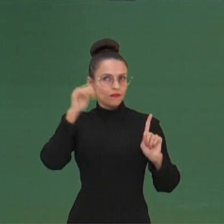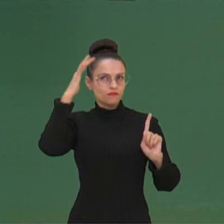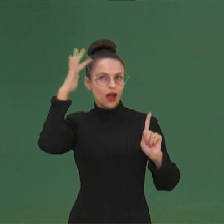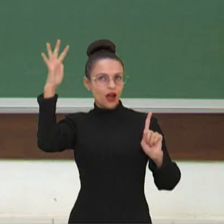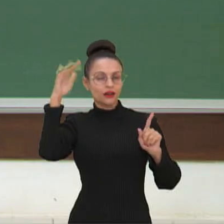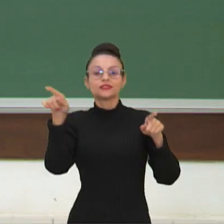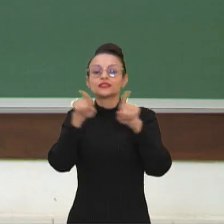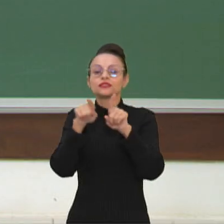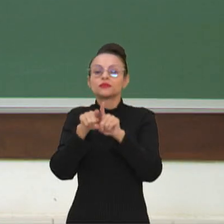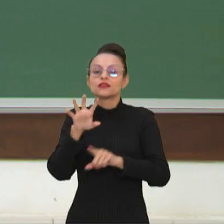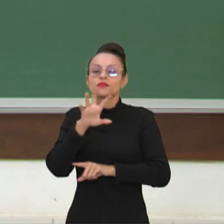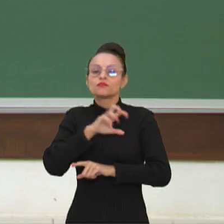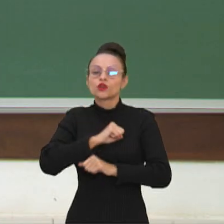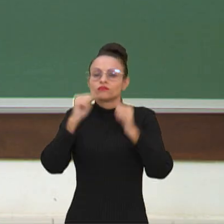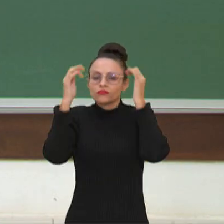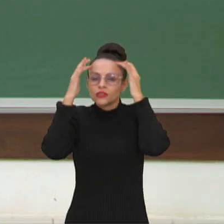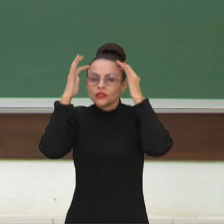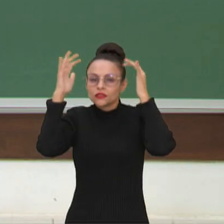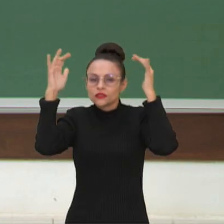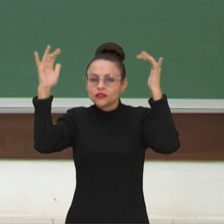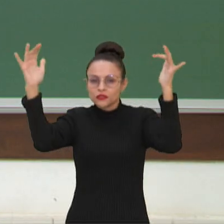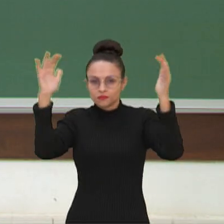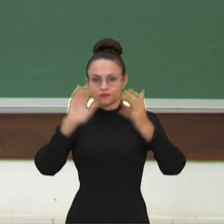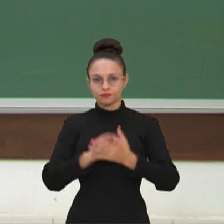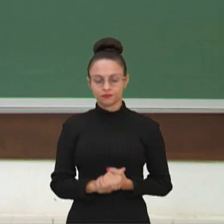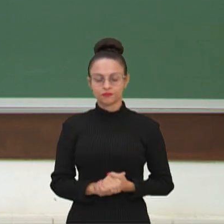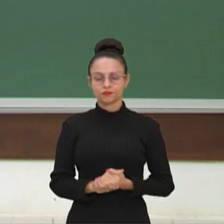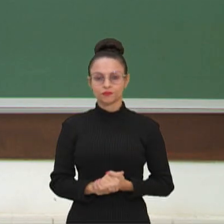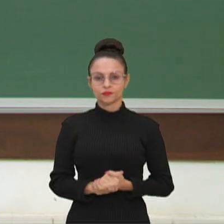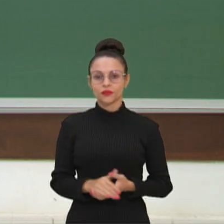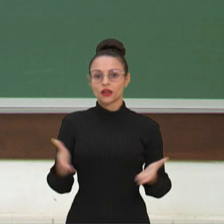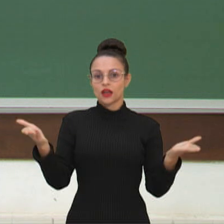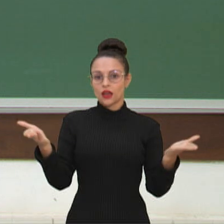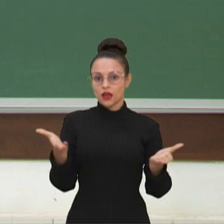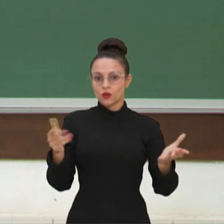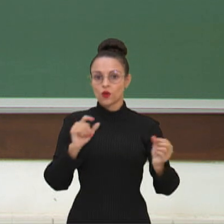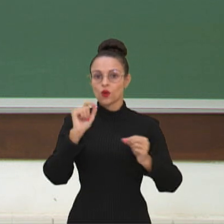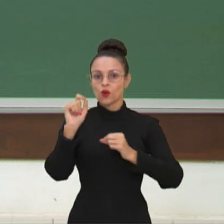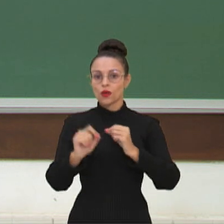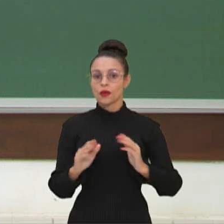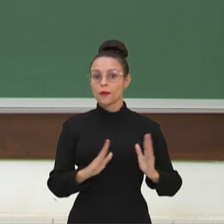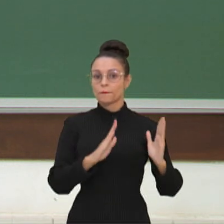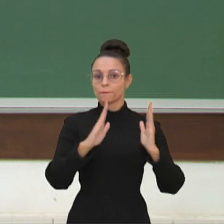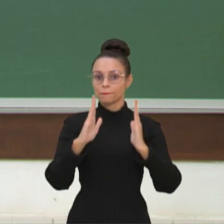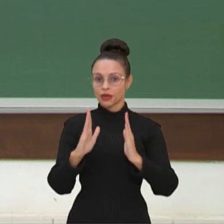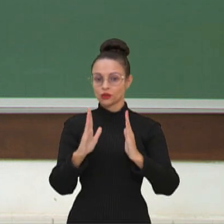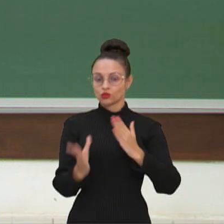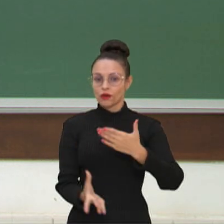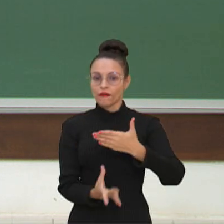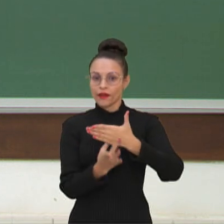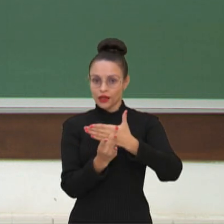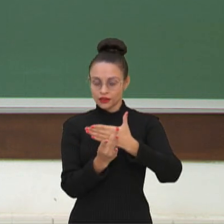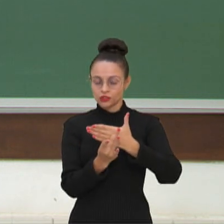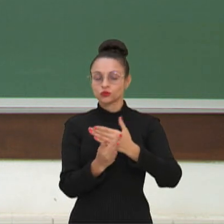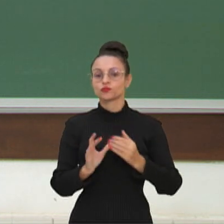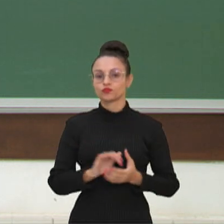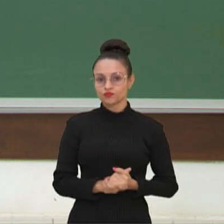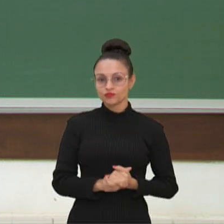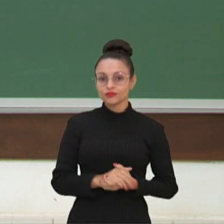vocês. Na letra A, apresentar longas descrições da realidade e idealizar a mulher. O